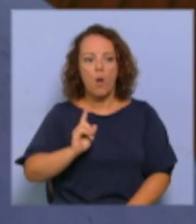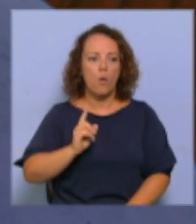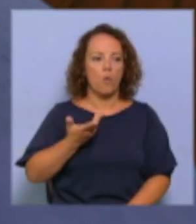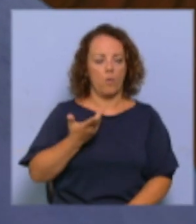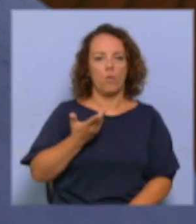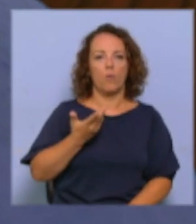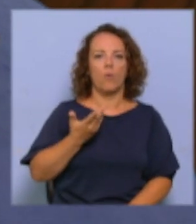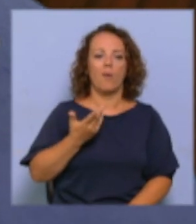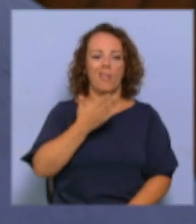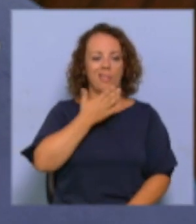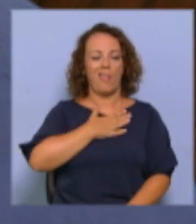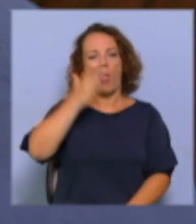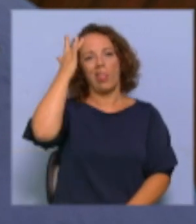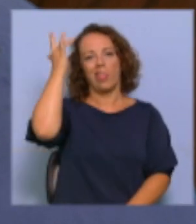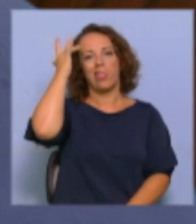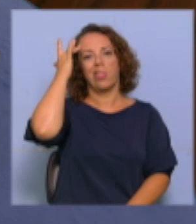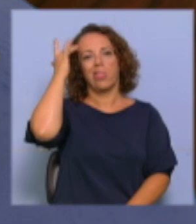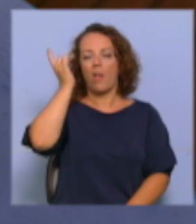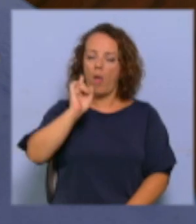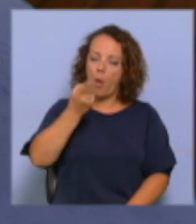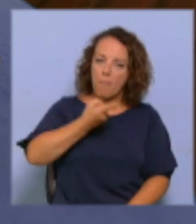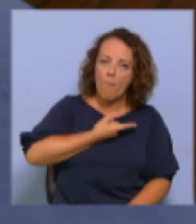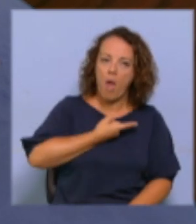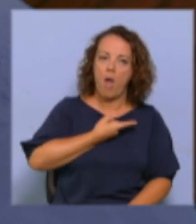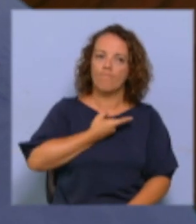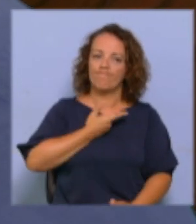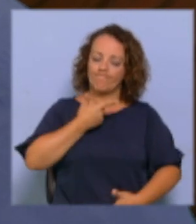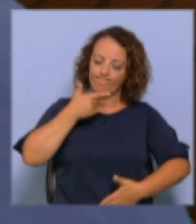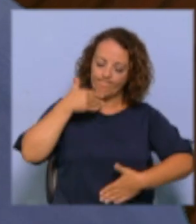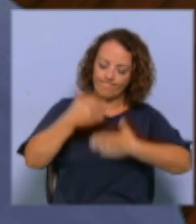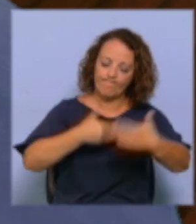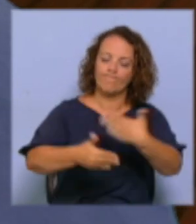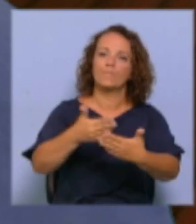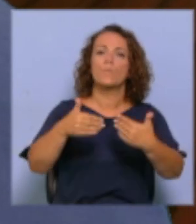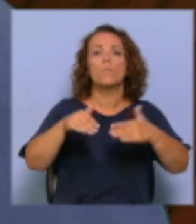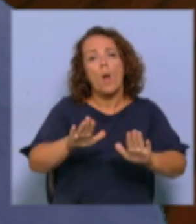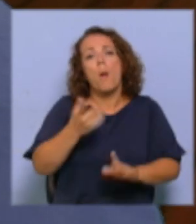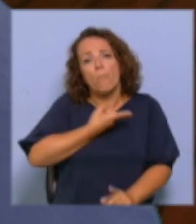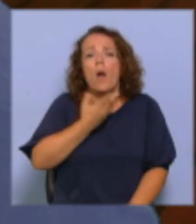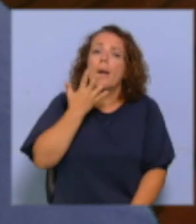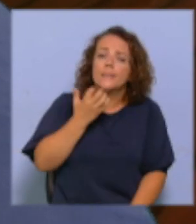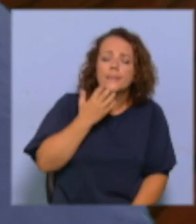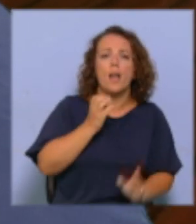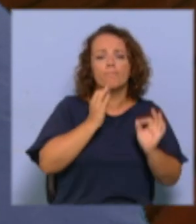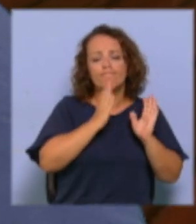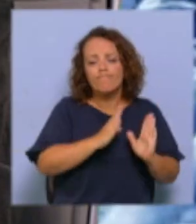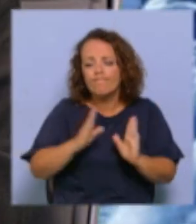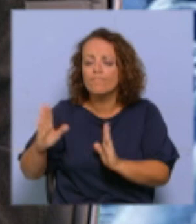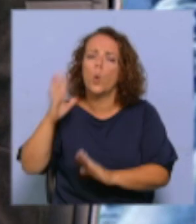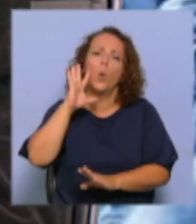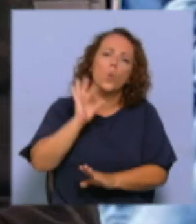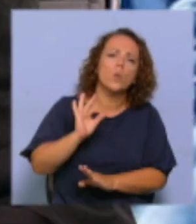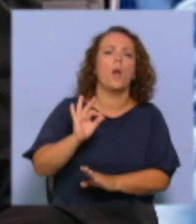vezes o cômodo. Precisamos de ir um bocadinho mais à frente. Agora, precisamos ser cautelosos, ser prudentes